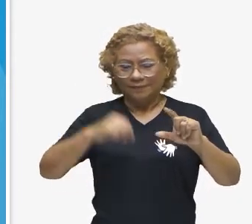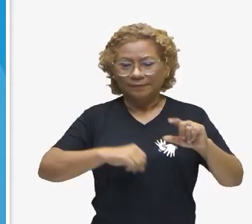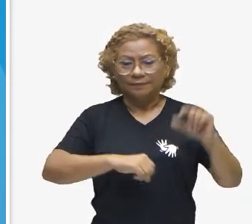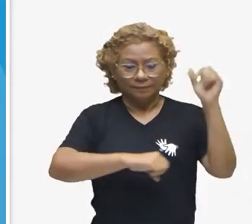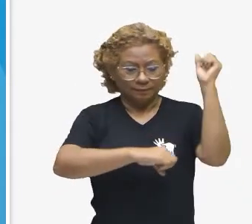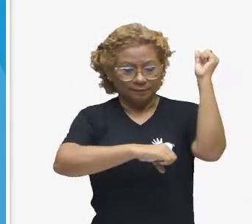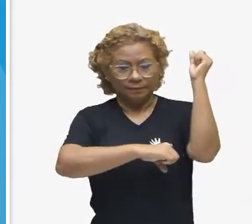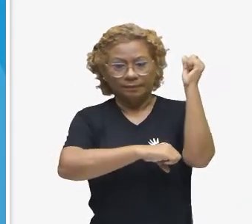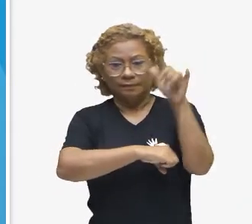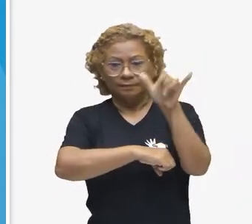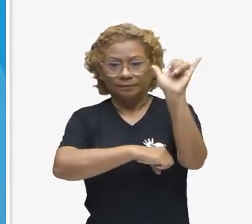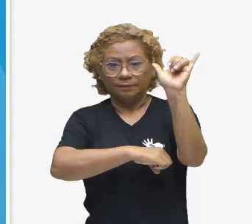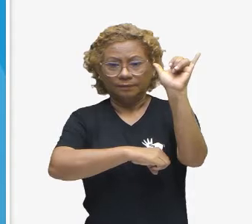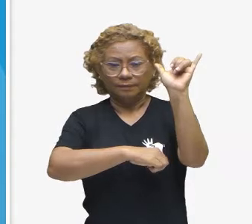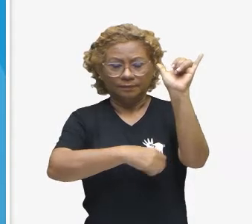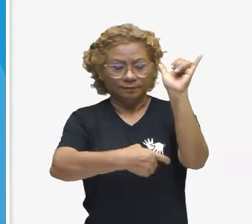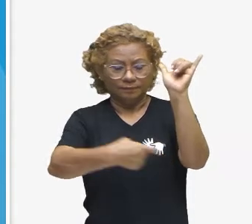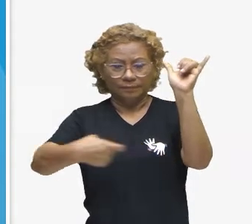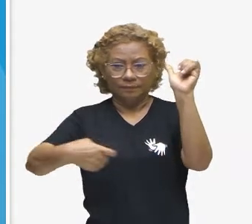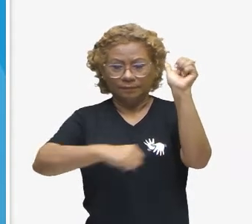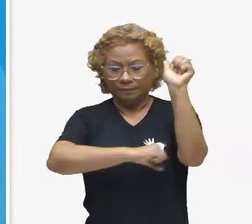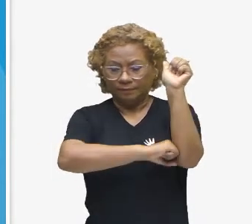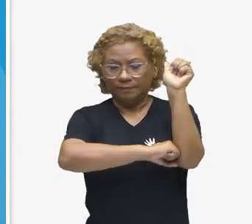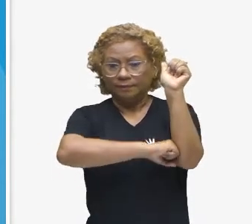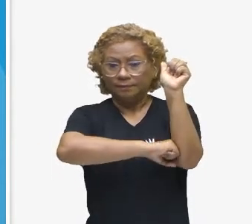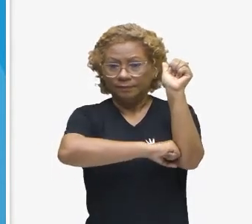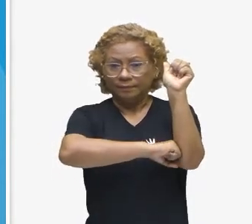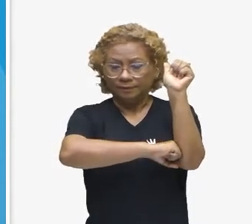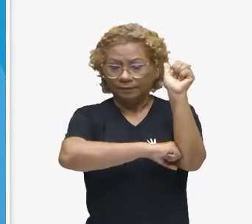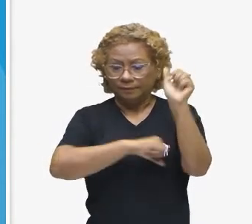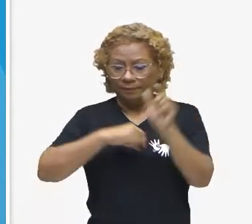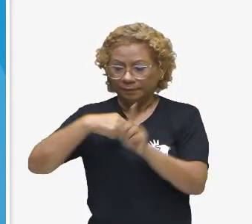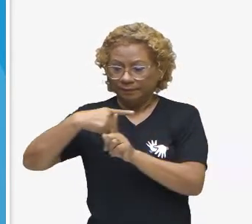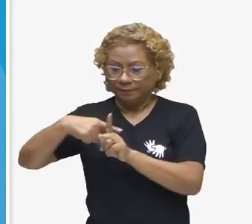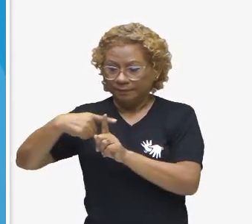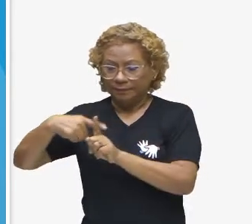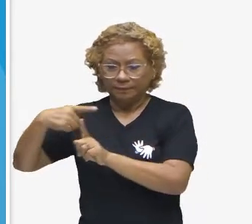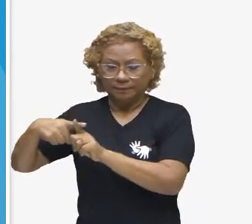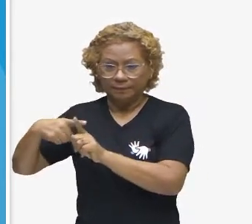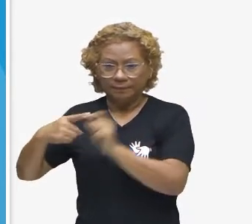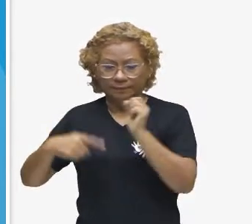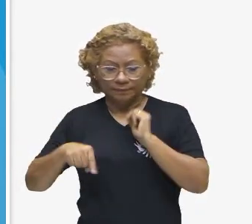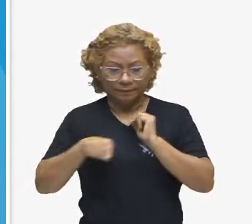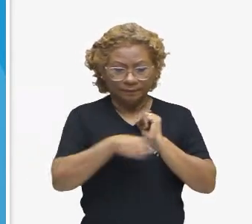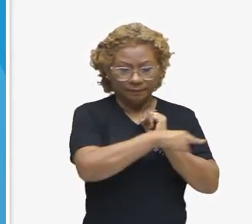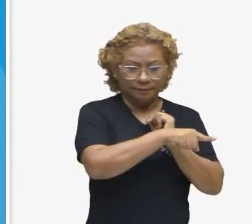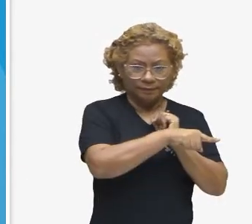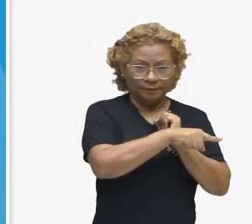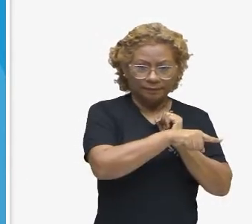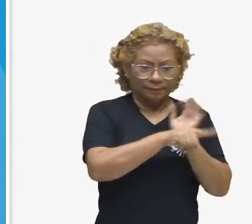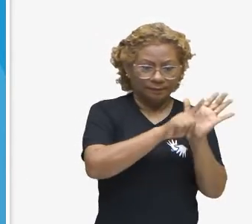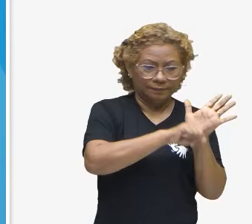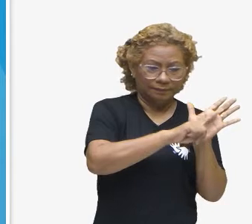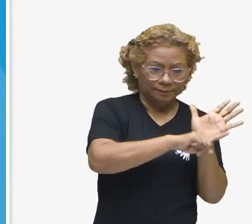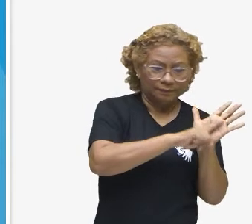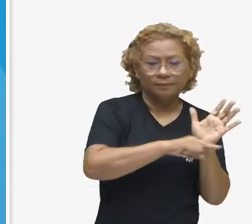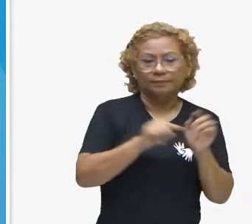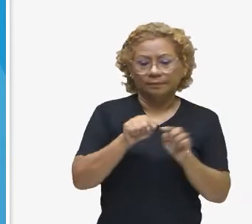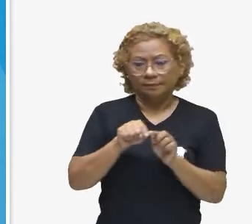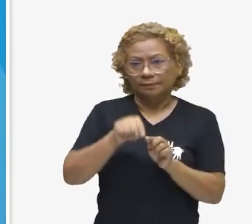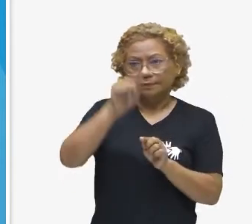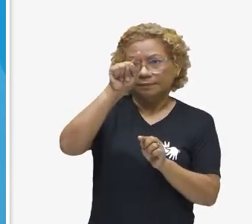os valores negativos. Então, aqui nessa primeira figura, este cosseno, ele vai